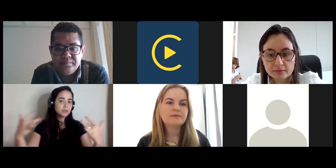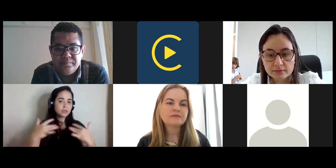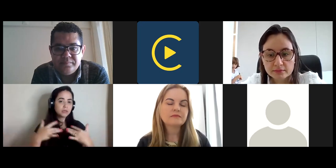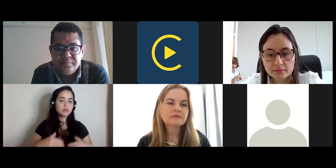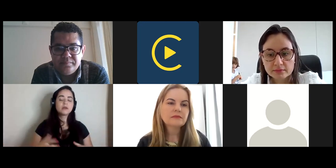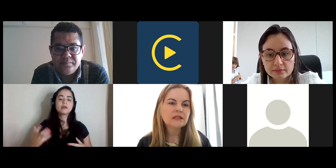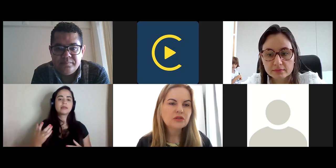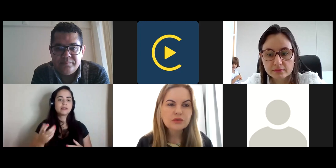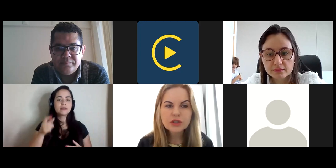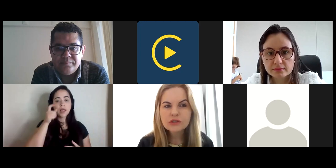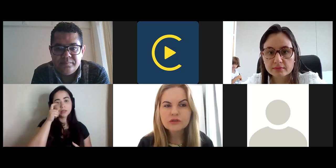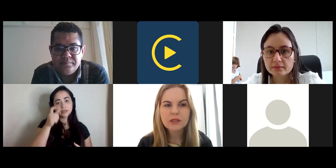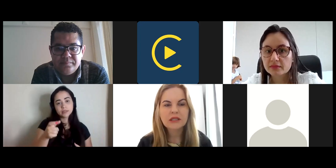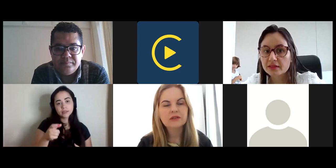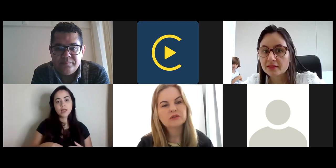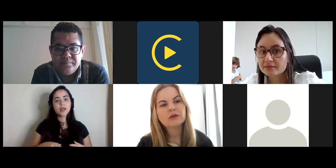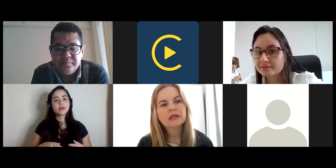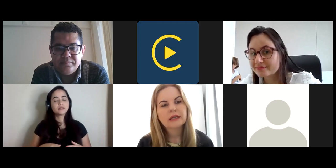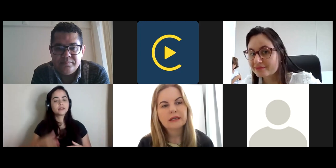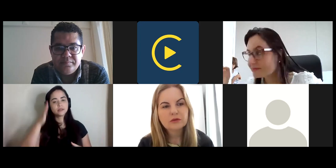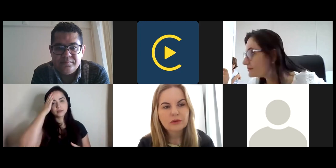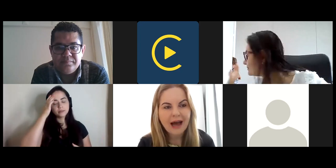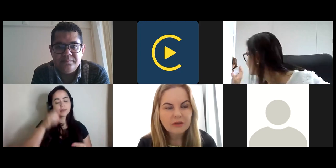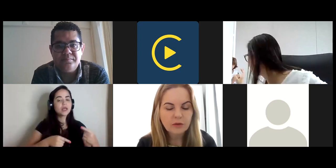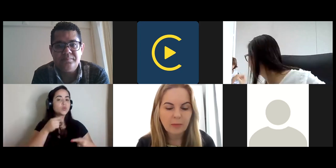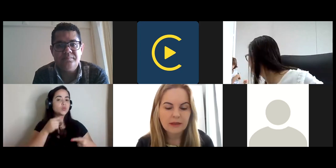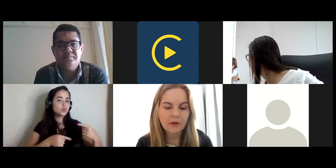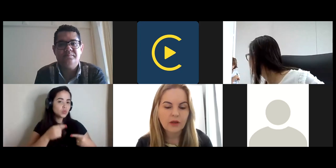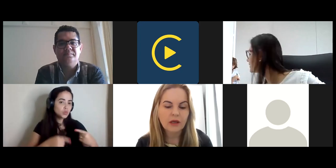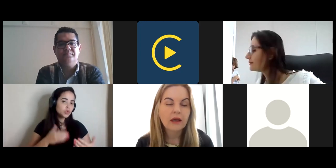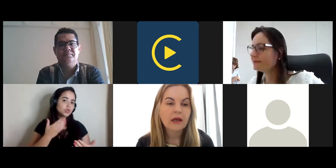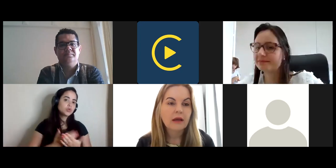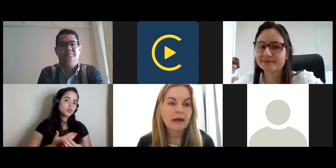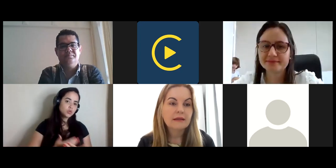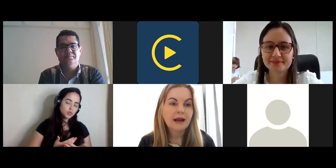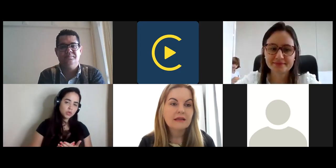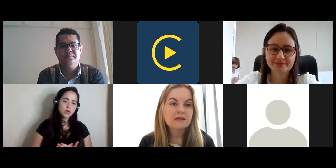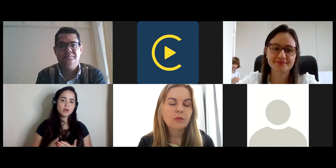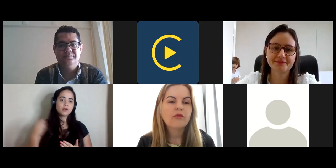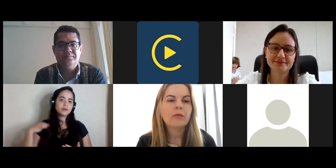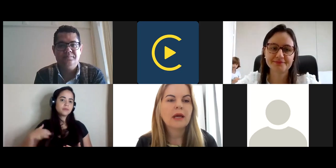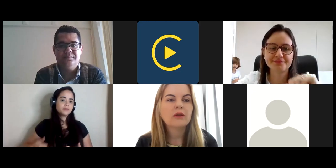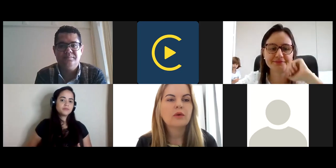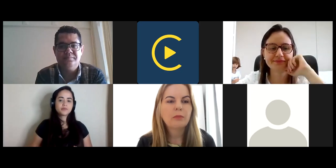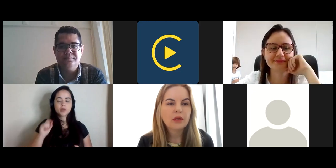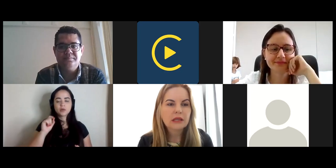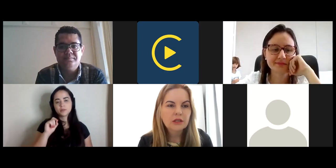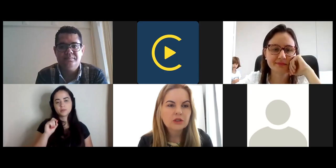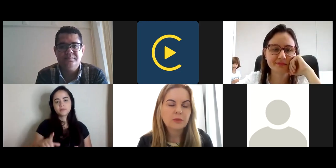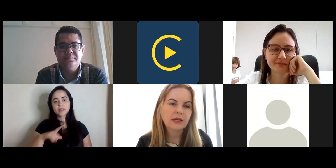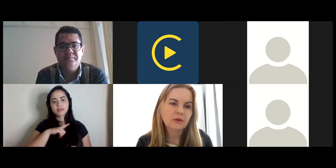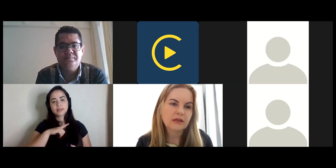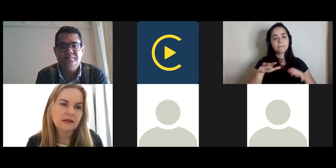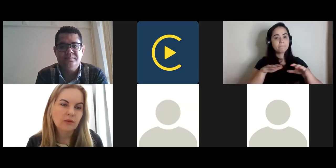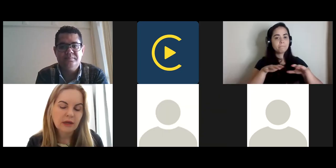EPT, em discutir sobre isso, né? Em estudar sobre a EPT, o que traz um movimento